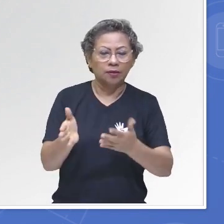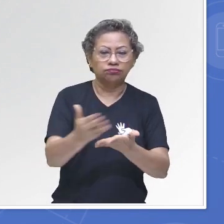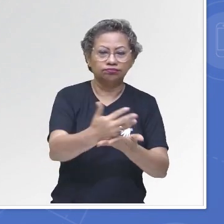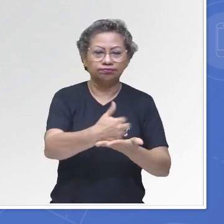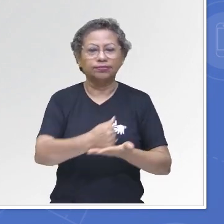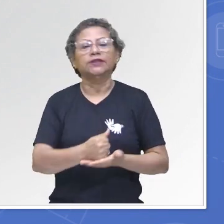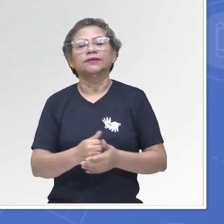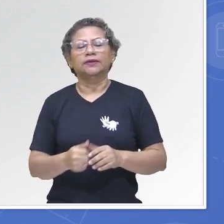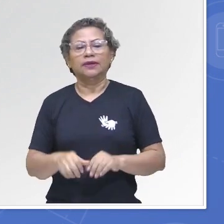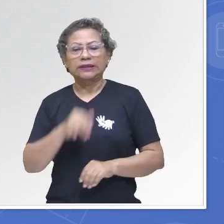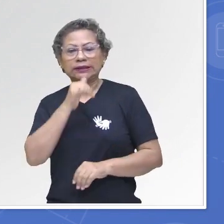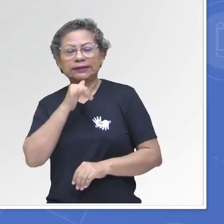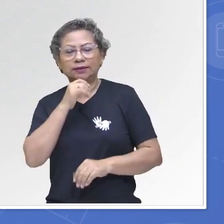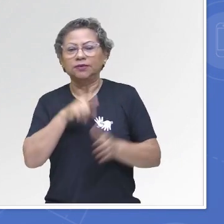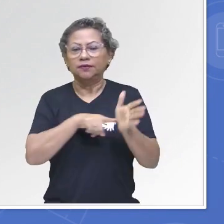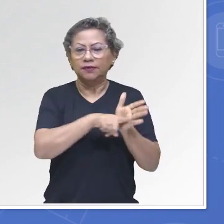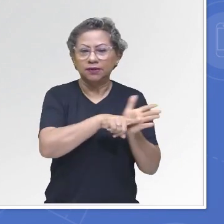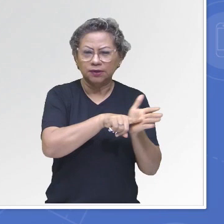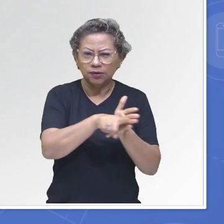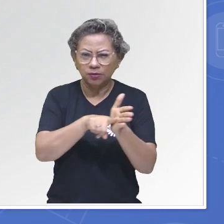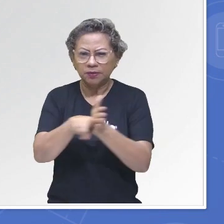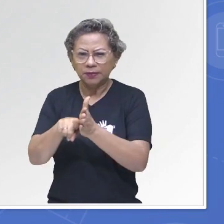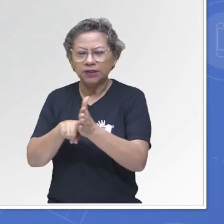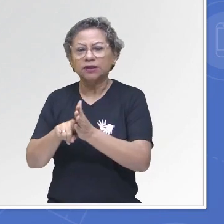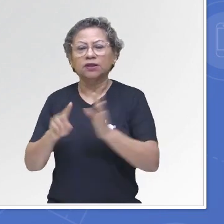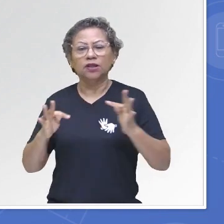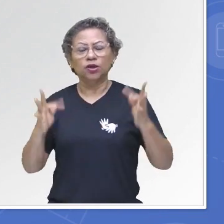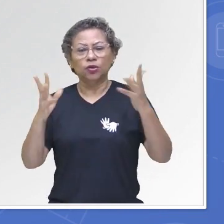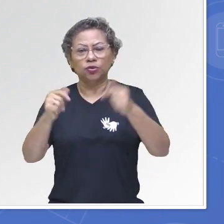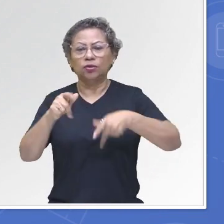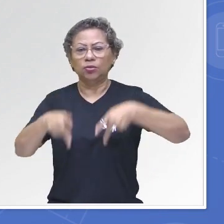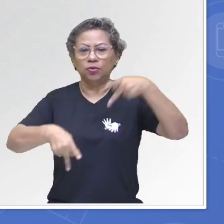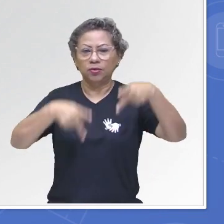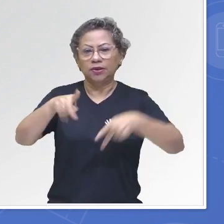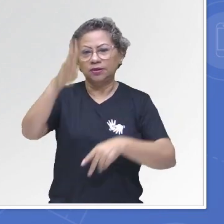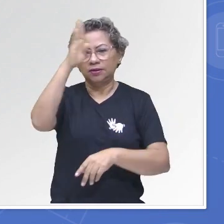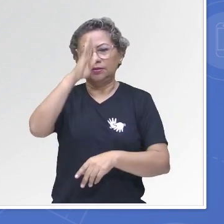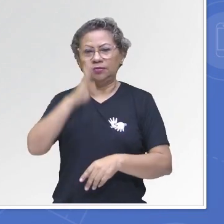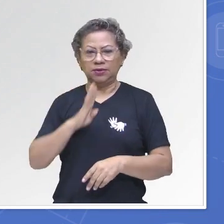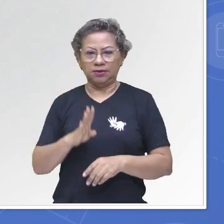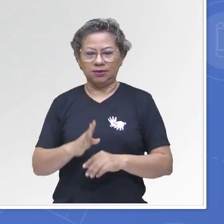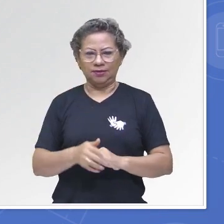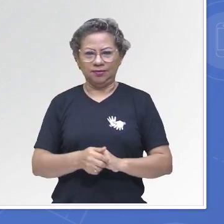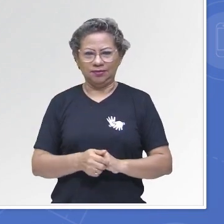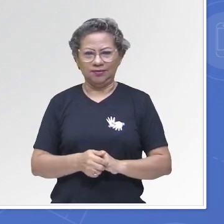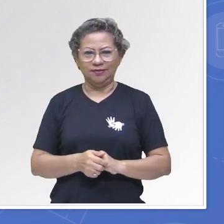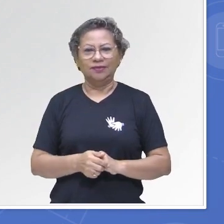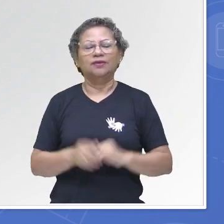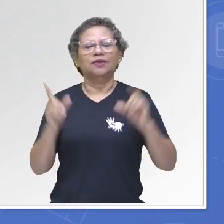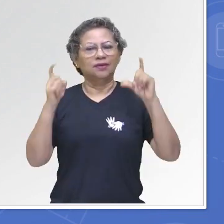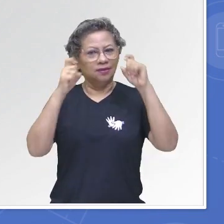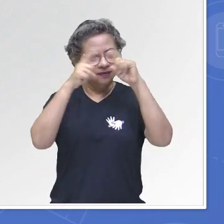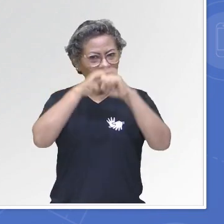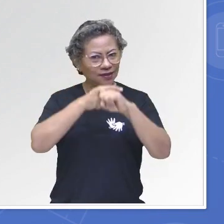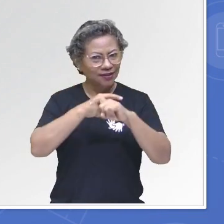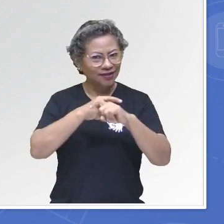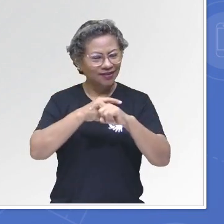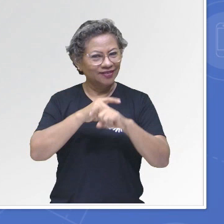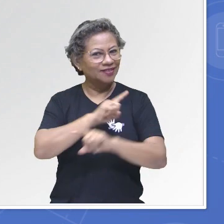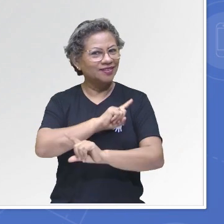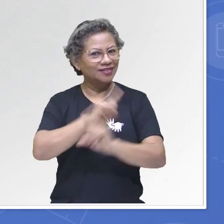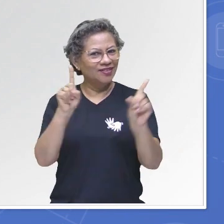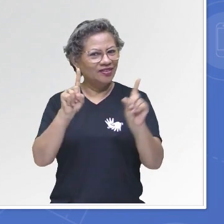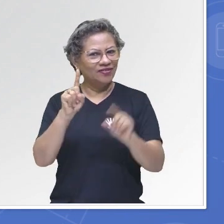exemplo, fazer uma pesquisa com a população brasileira, entendeu? É algo muito trabalhoso, algo